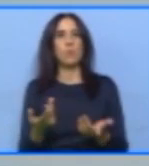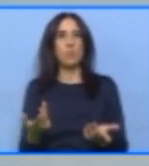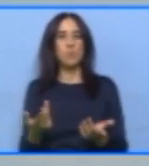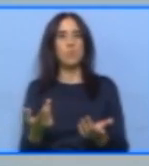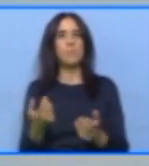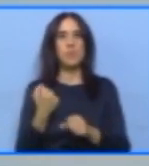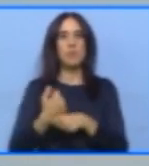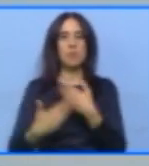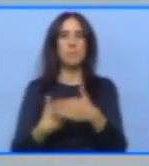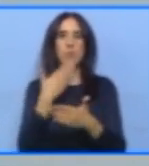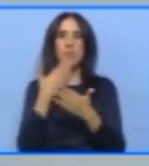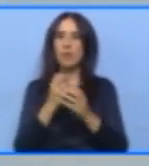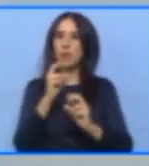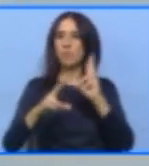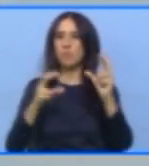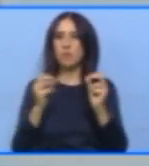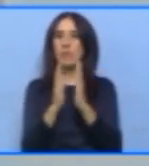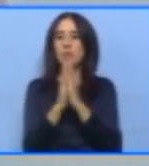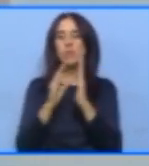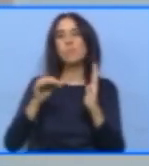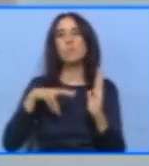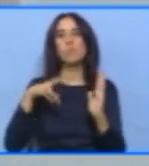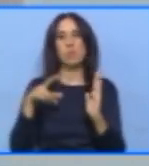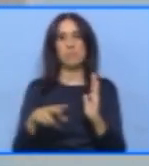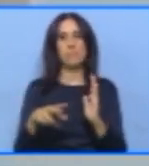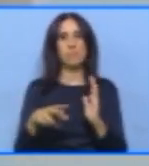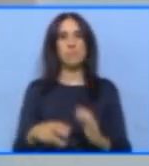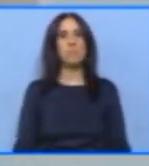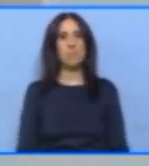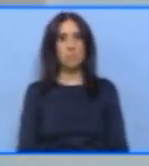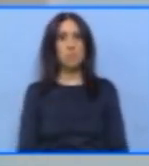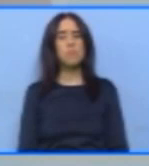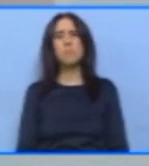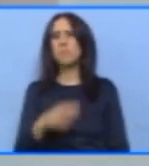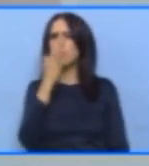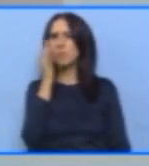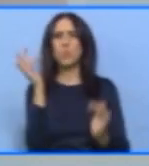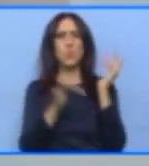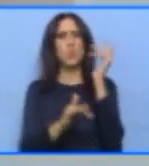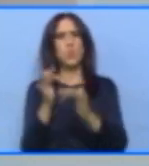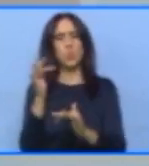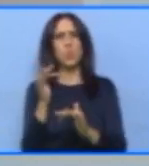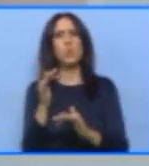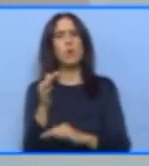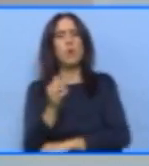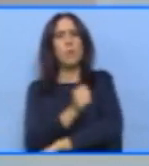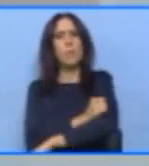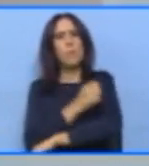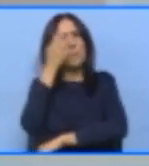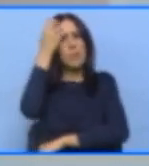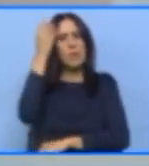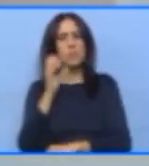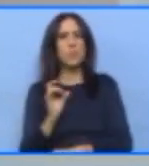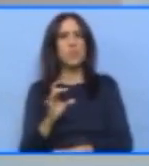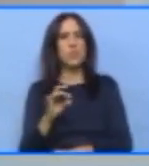todo um trabalho de renovação da Igreja de Portugal. Arrastou multidões para o Palácio do Cristal no Porto, para o Pavilhão